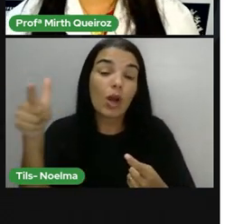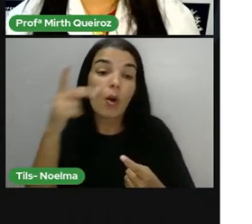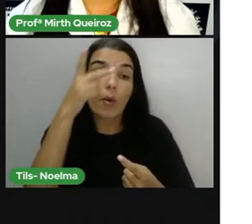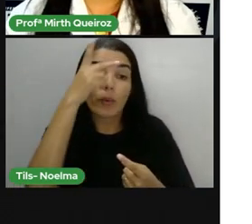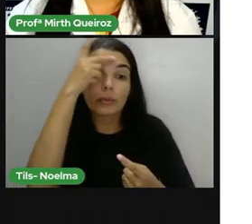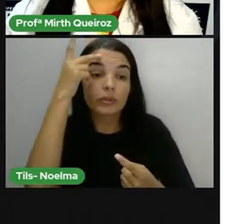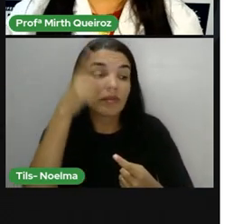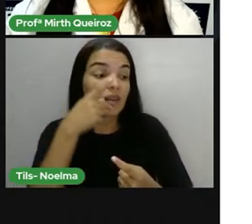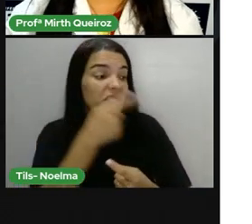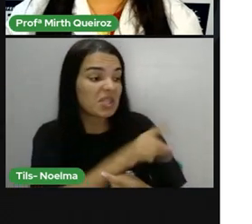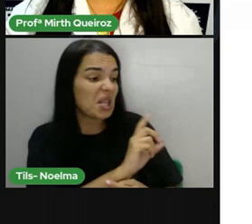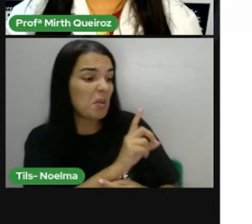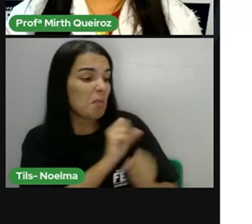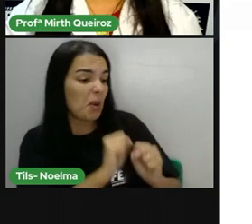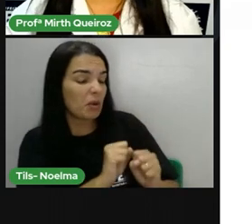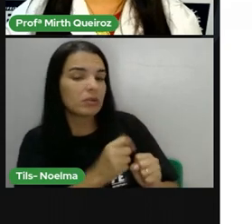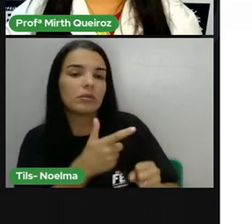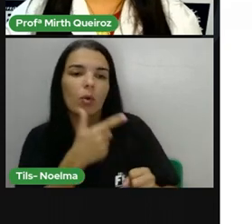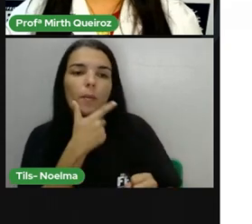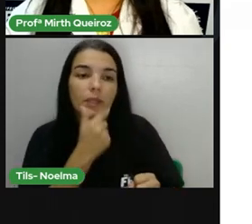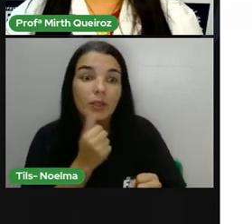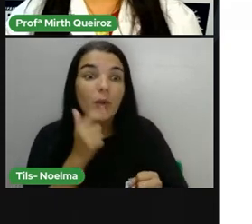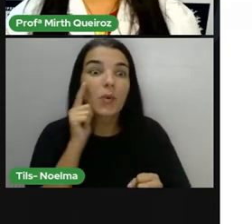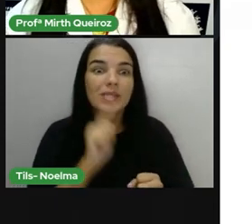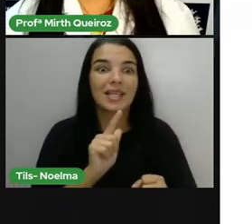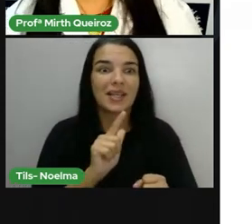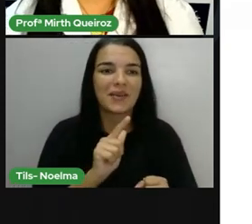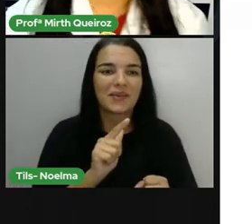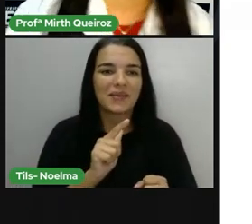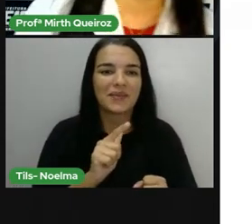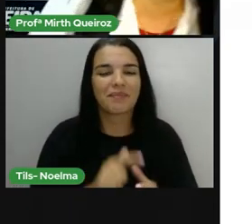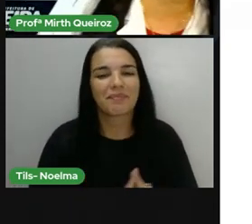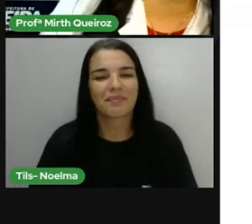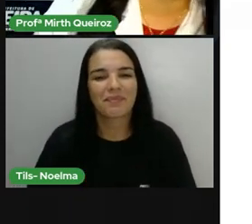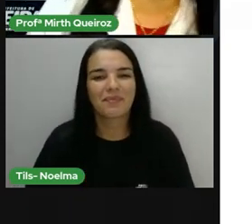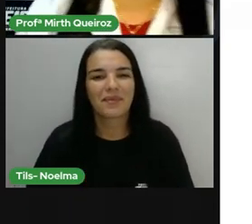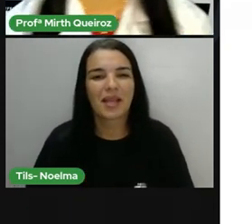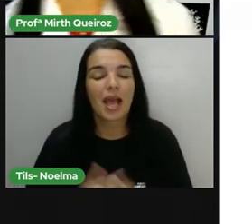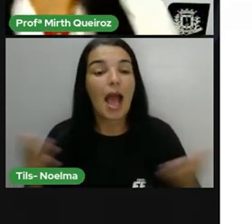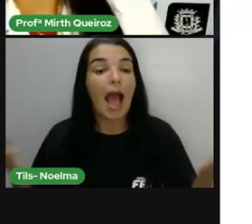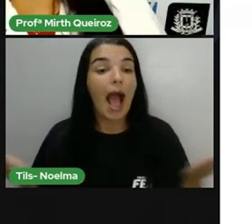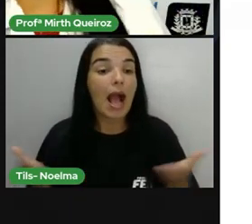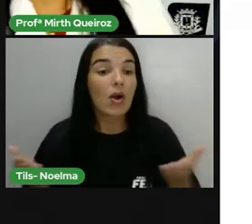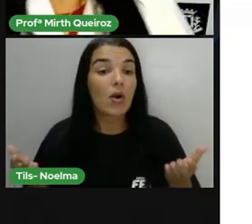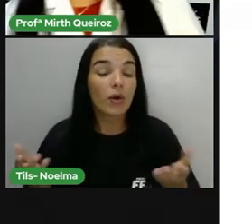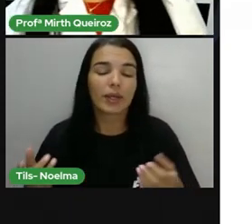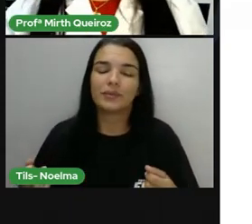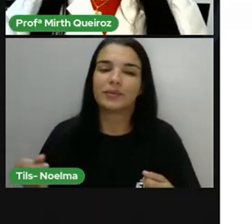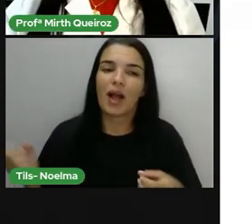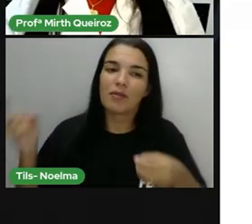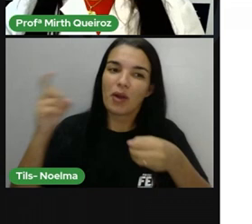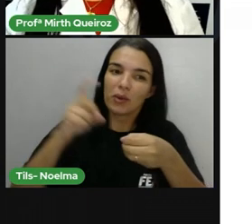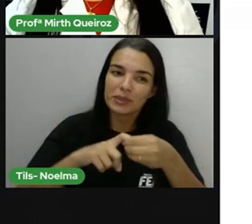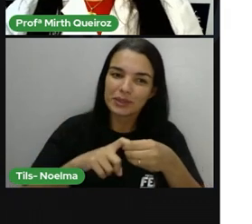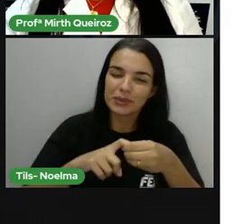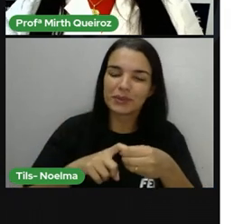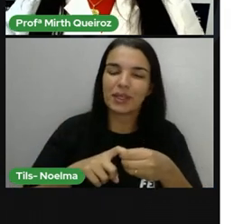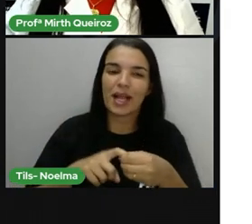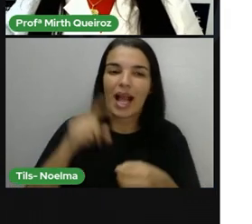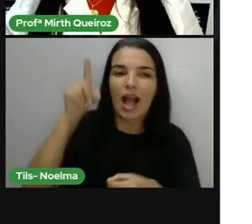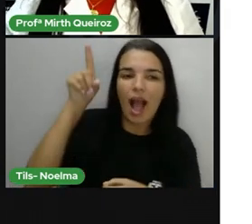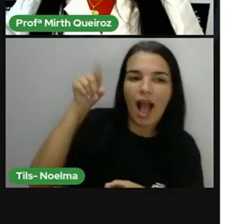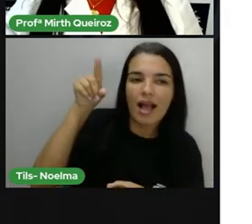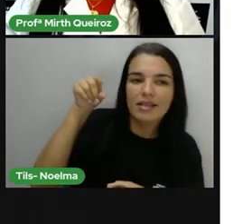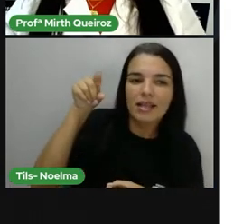não é capaz, ele conseguiu, né? Mas aí voltando à acentuação das palavras. Onde está o acento nas